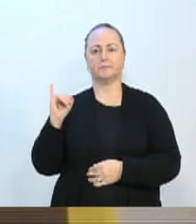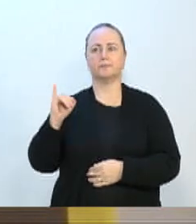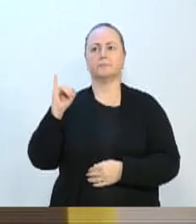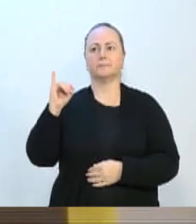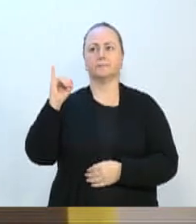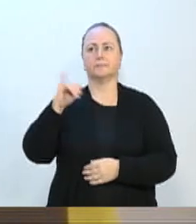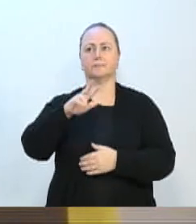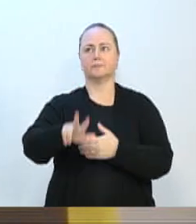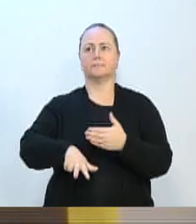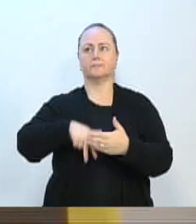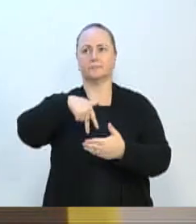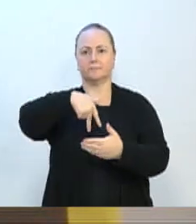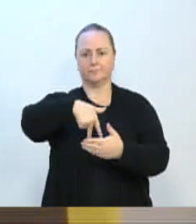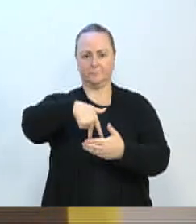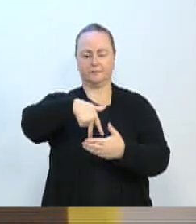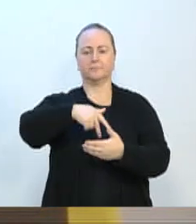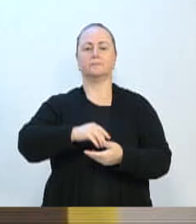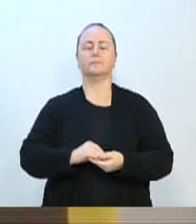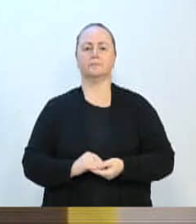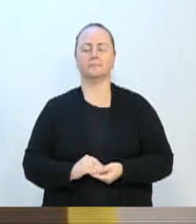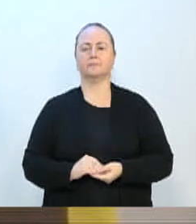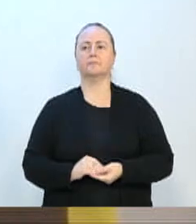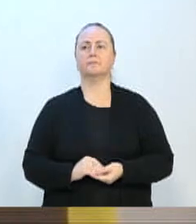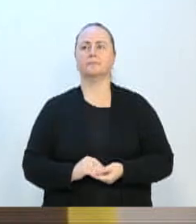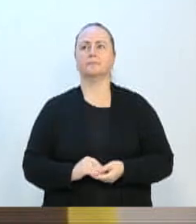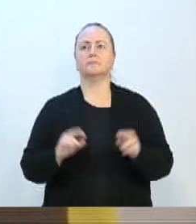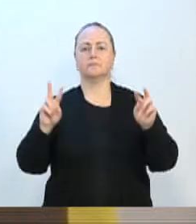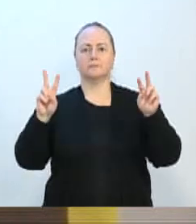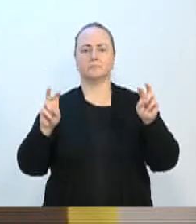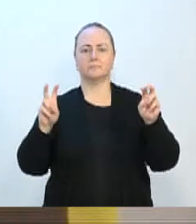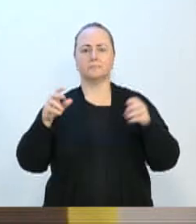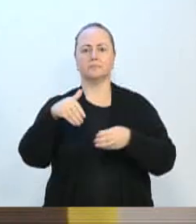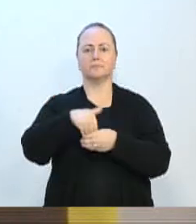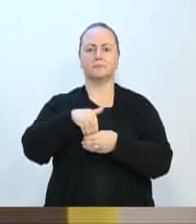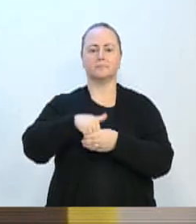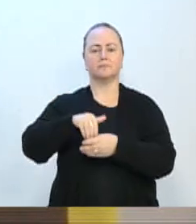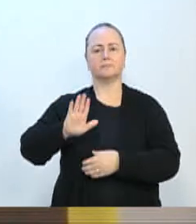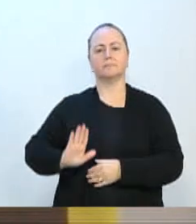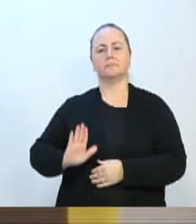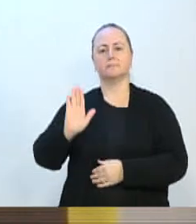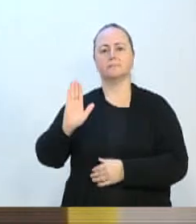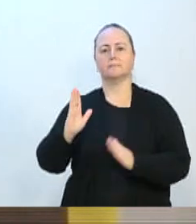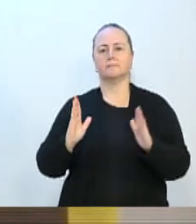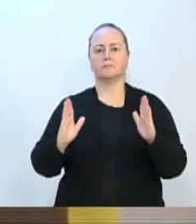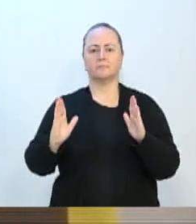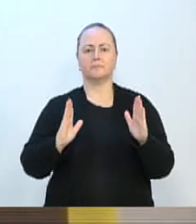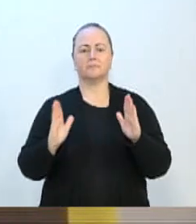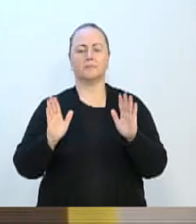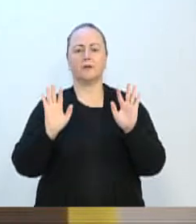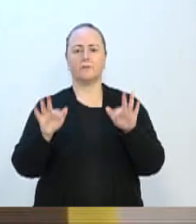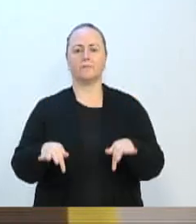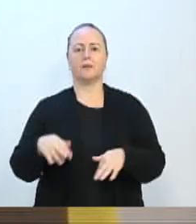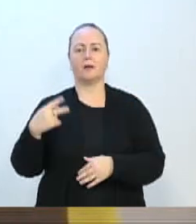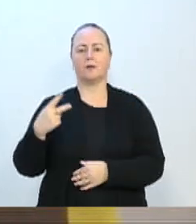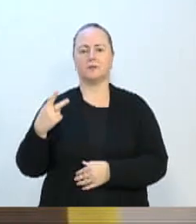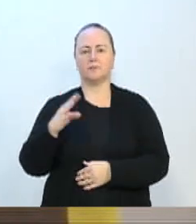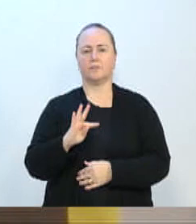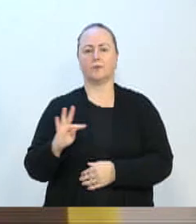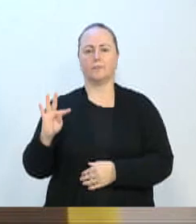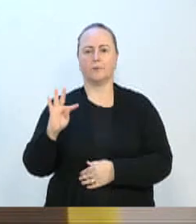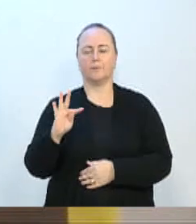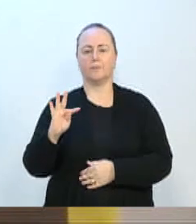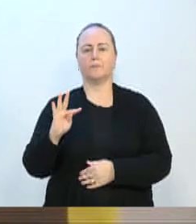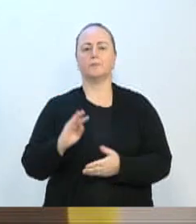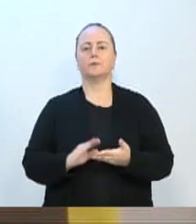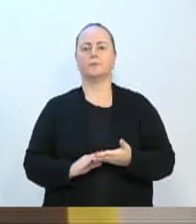aqui nesta casa no Poder Legislativo no noroense falar sobre as eleições 2022 que se encerraram no último domingo no segundo turno pois